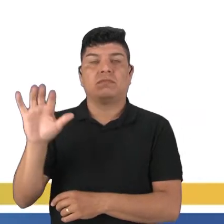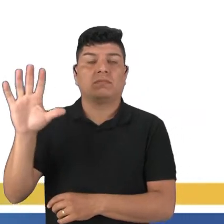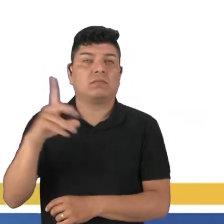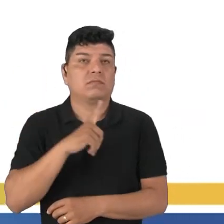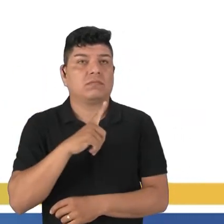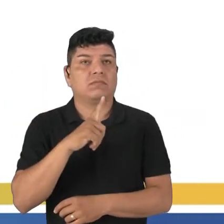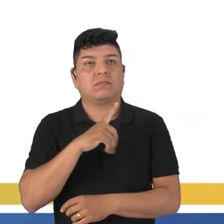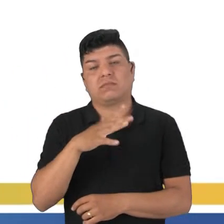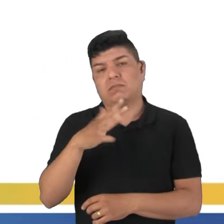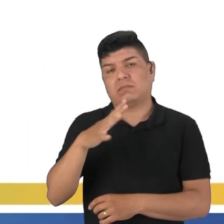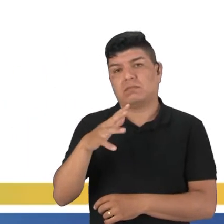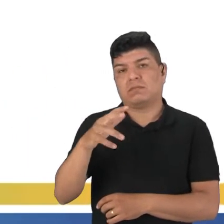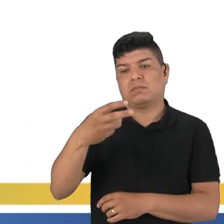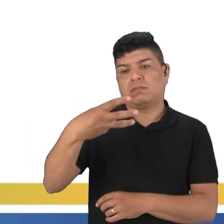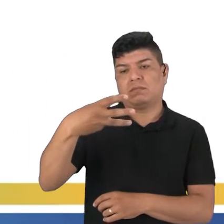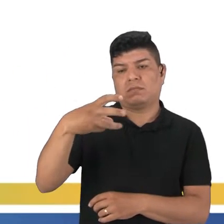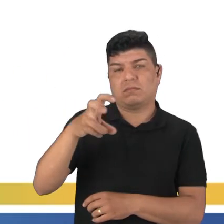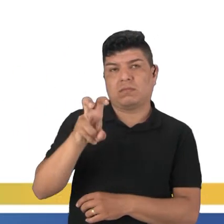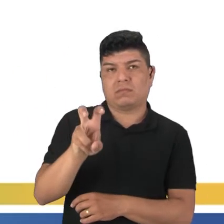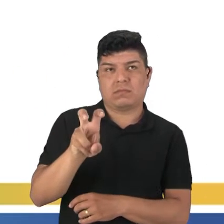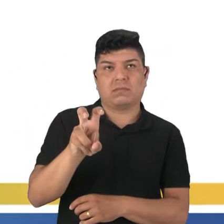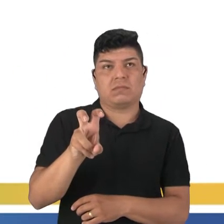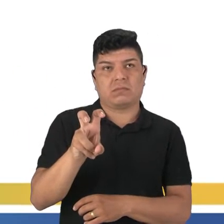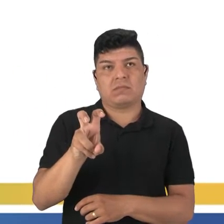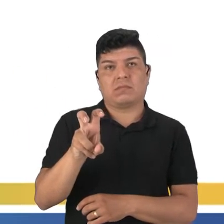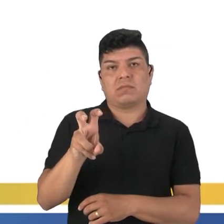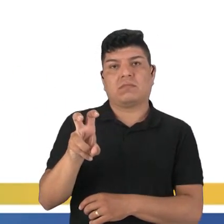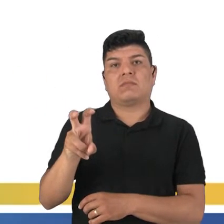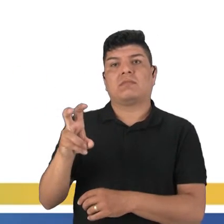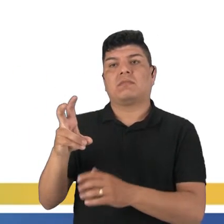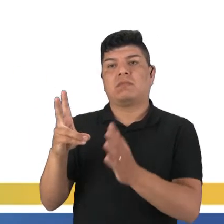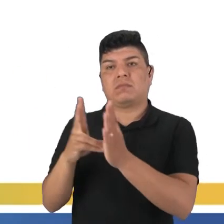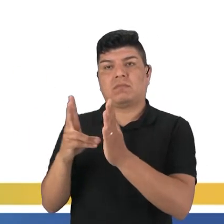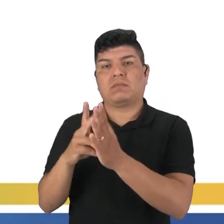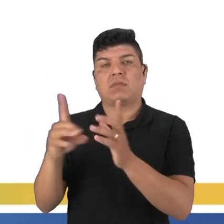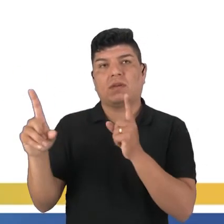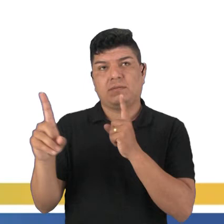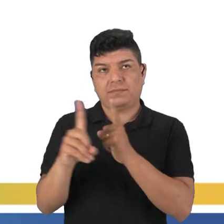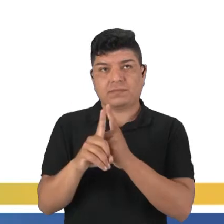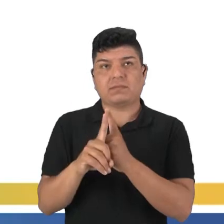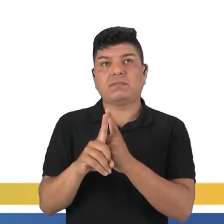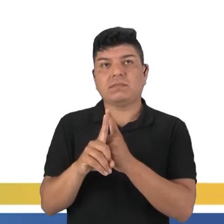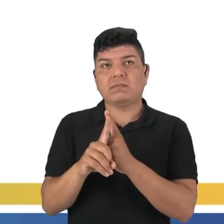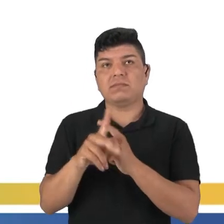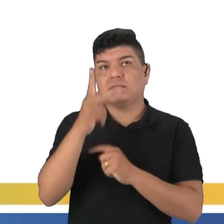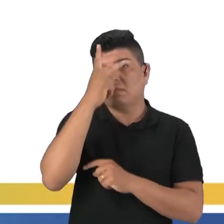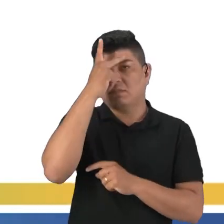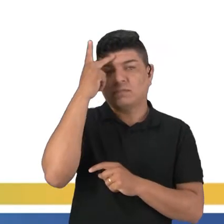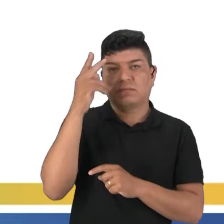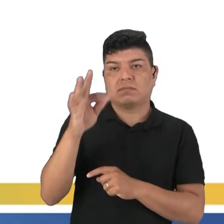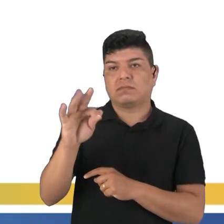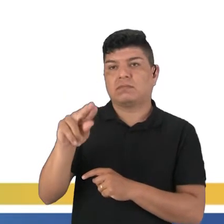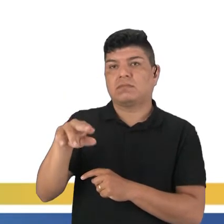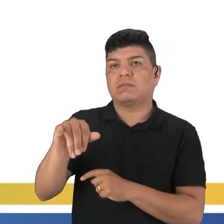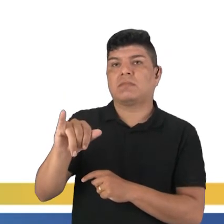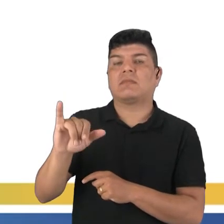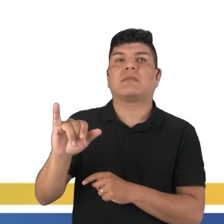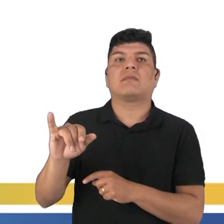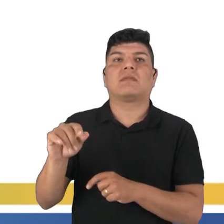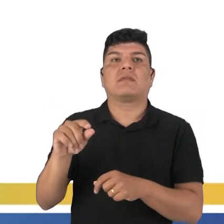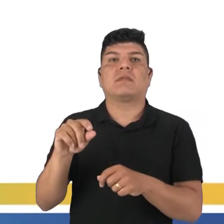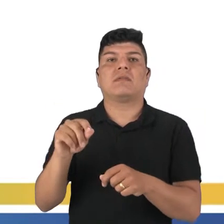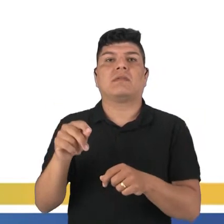nós temos mais ou menos 35 indígenas, né, que foram encontrados, né, o pessoal da FUNAI, indigenistas estavam